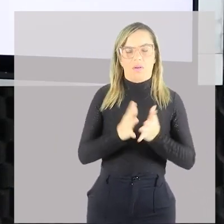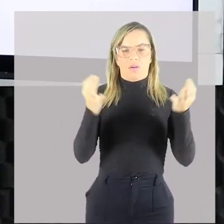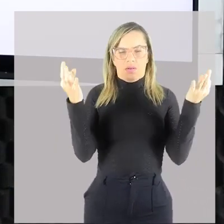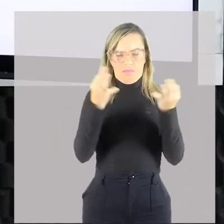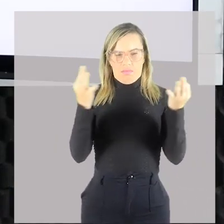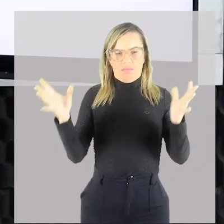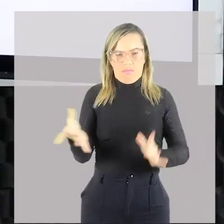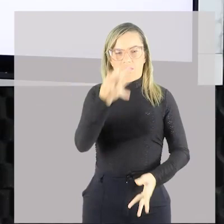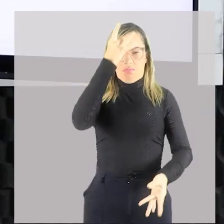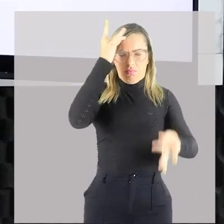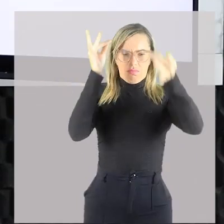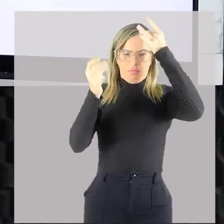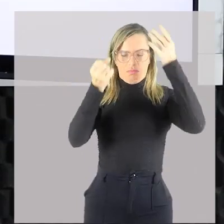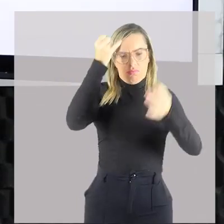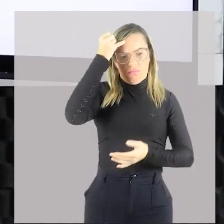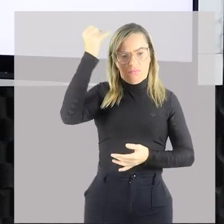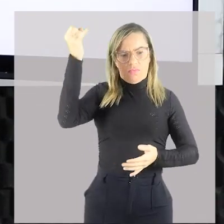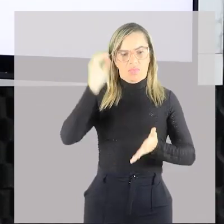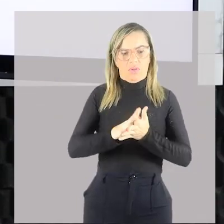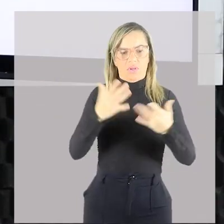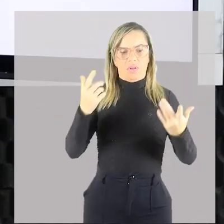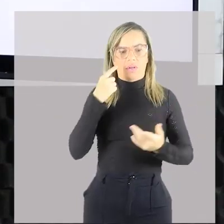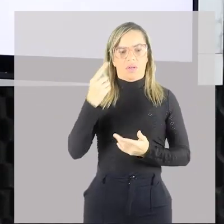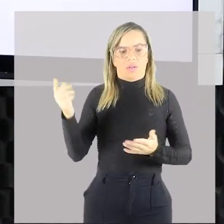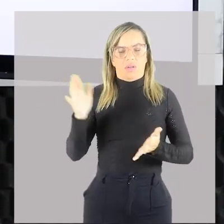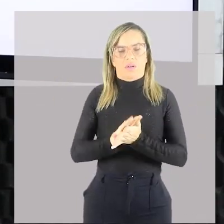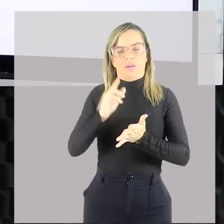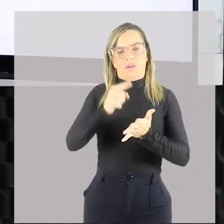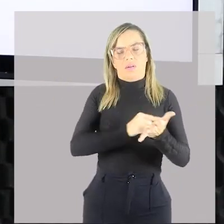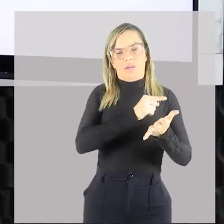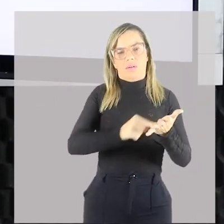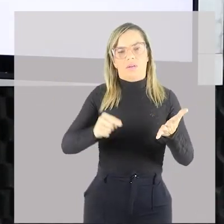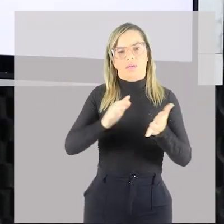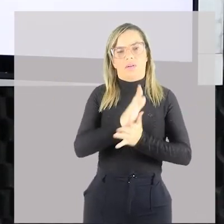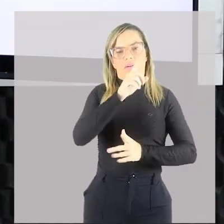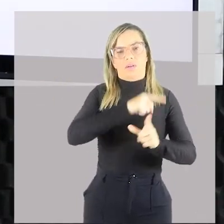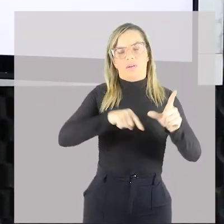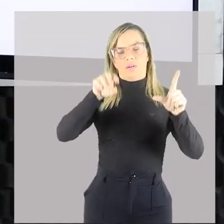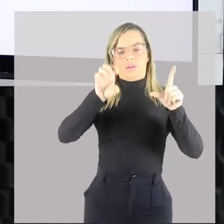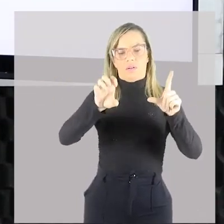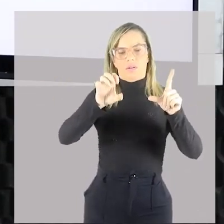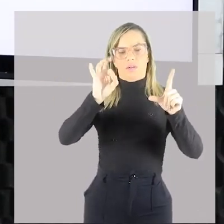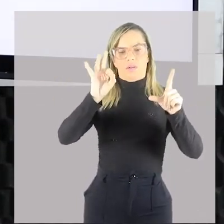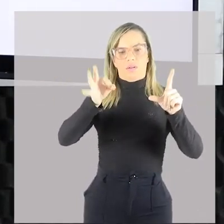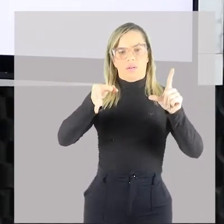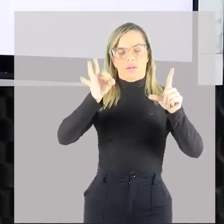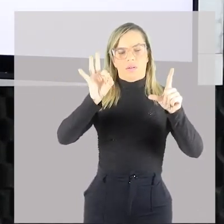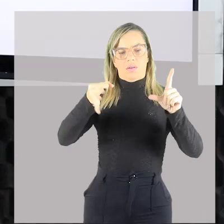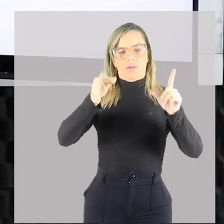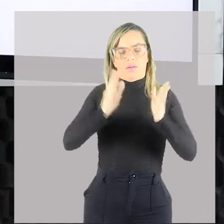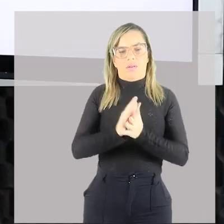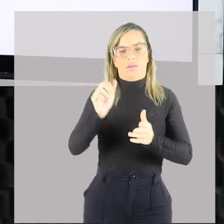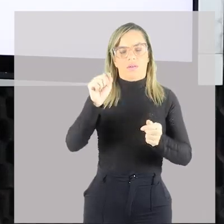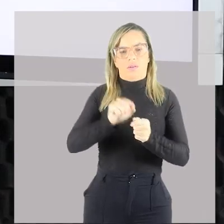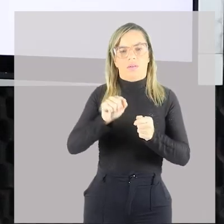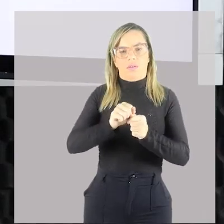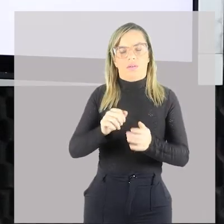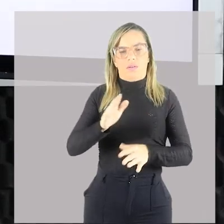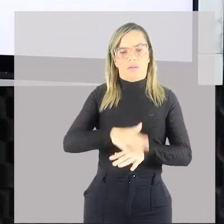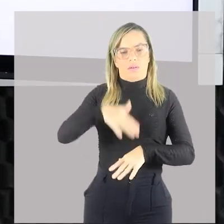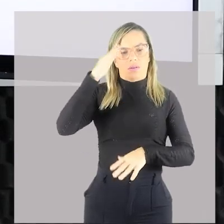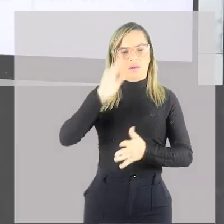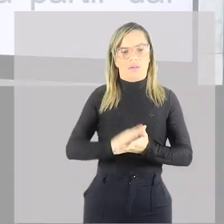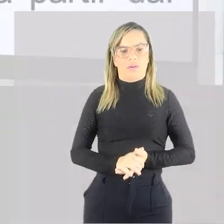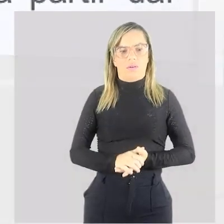Pegou aí a ideia? Letra E, marque letra E na primeira questão para você. Vamos fazer mais uma aqui? Vem com a